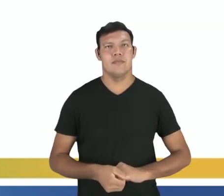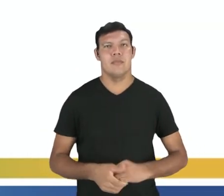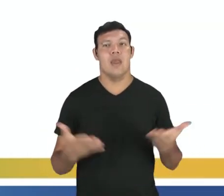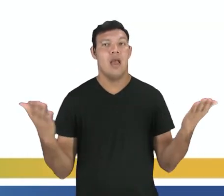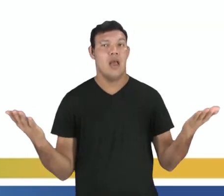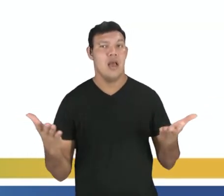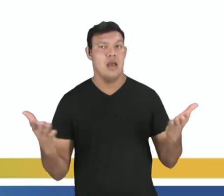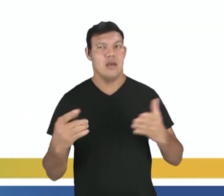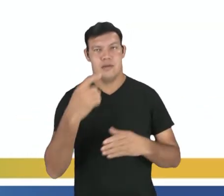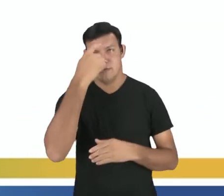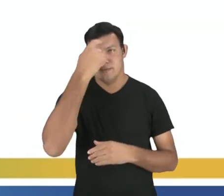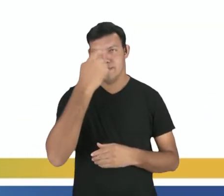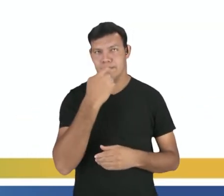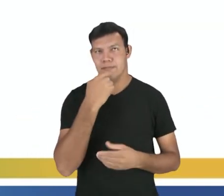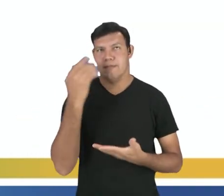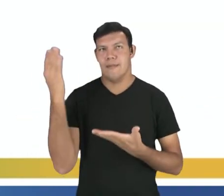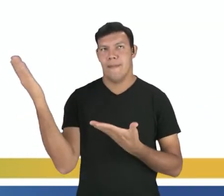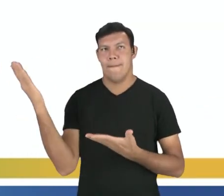A próxima.